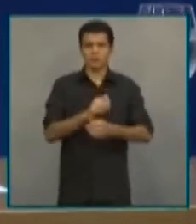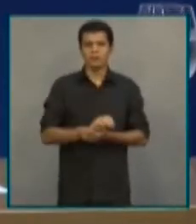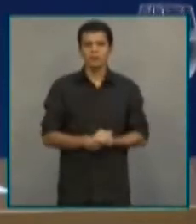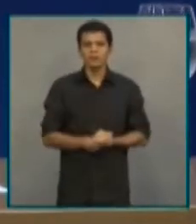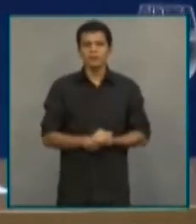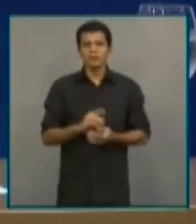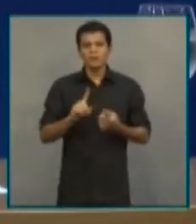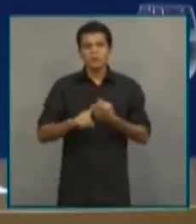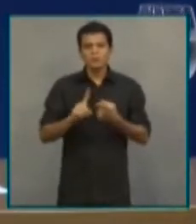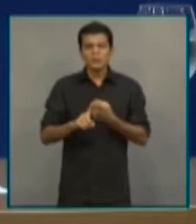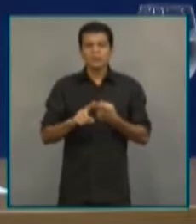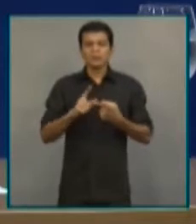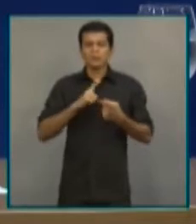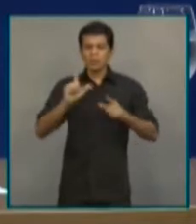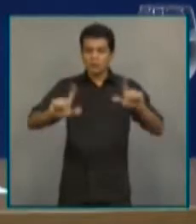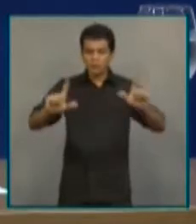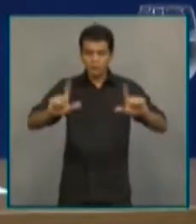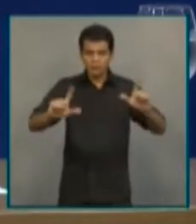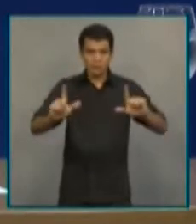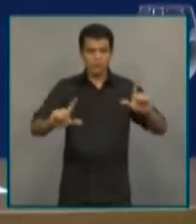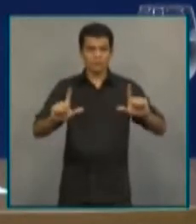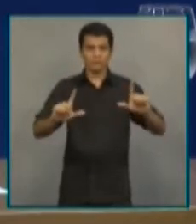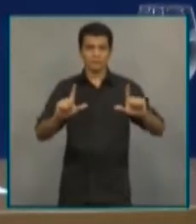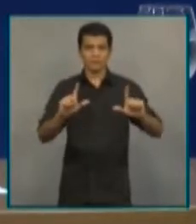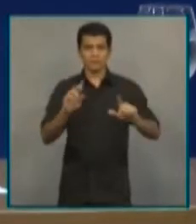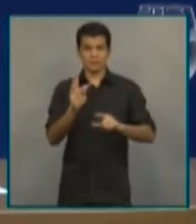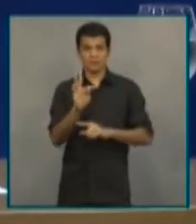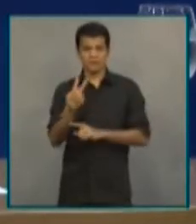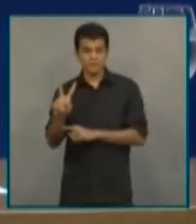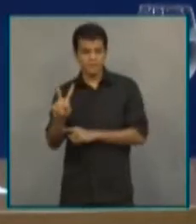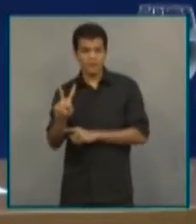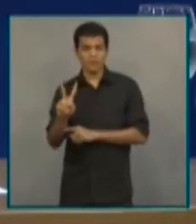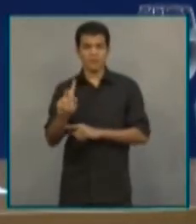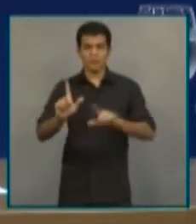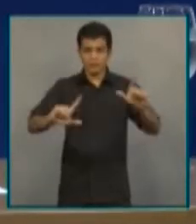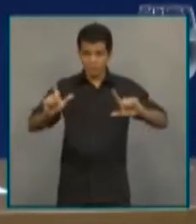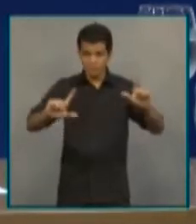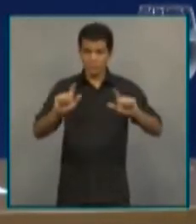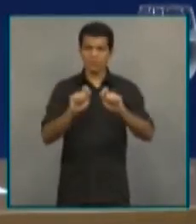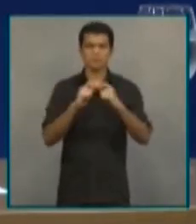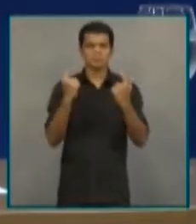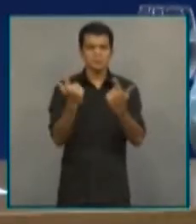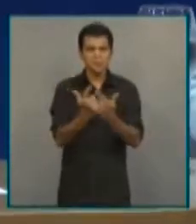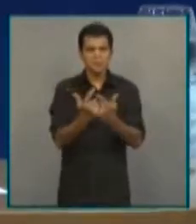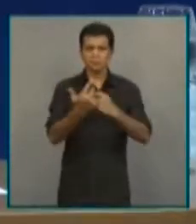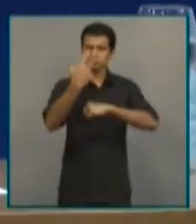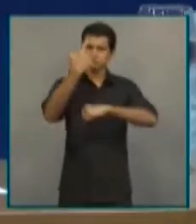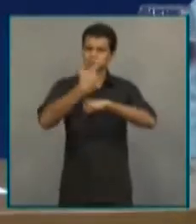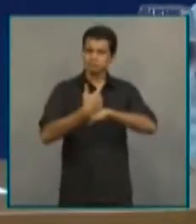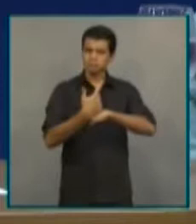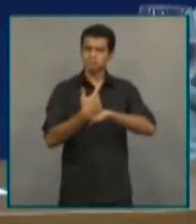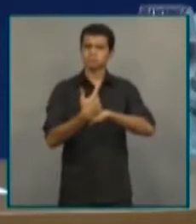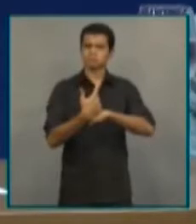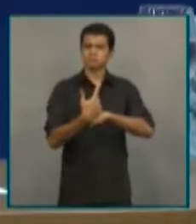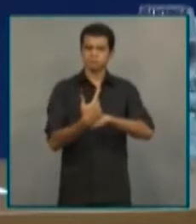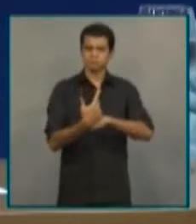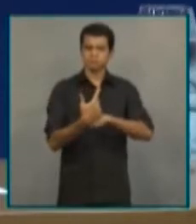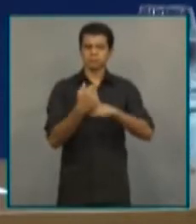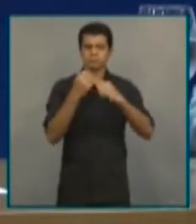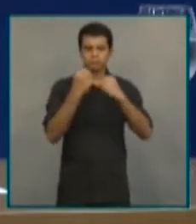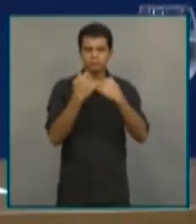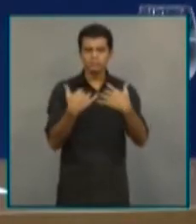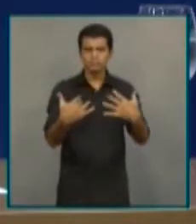José, registrar e agradecer, Antônio José, ao papel importante que a TV Assembleia tem feito e que protagonizará também